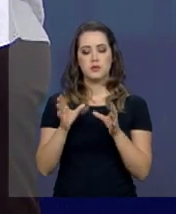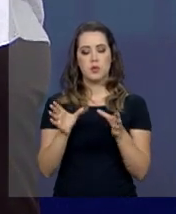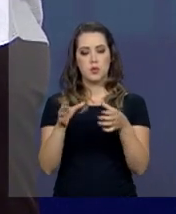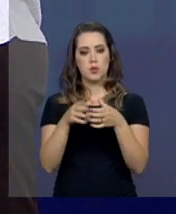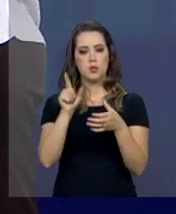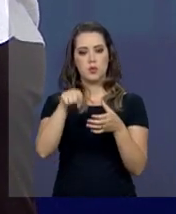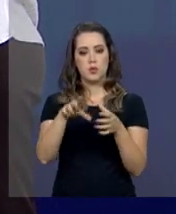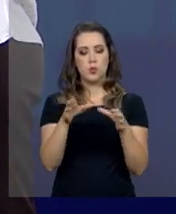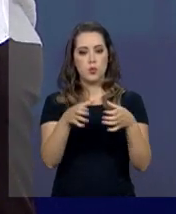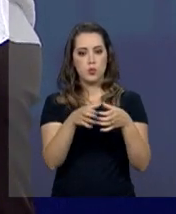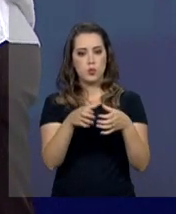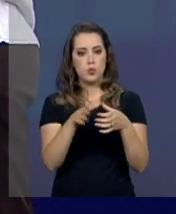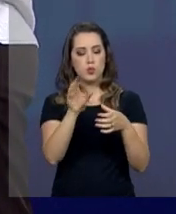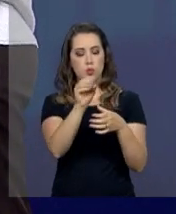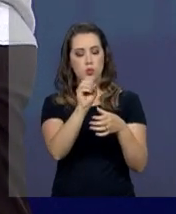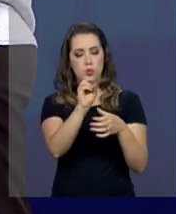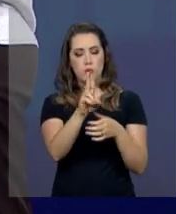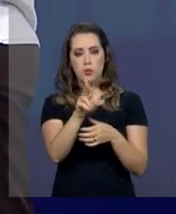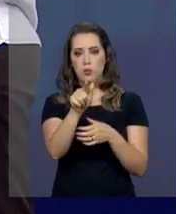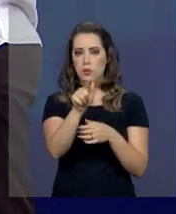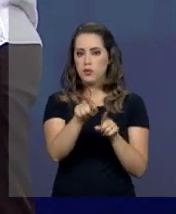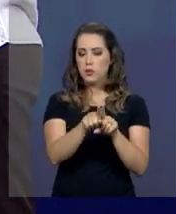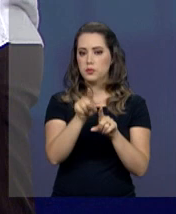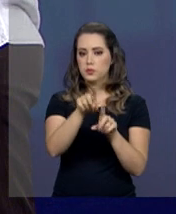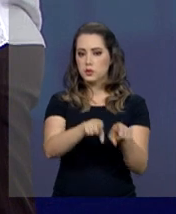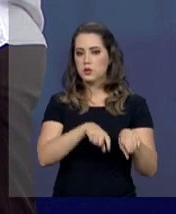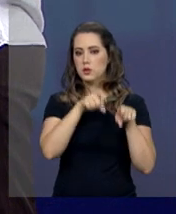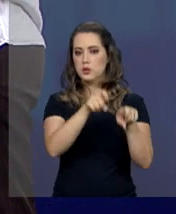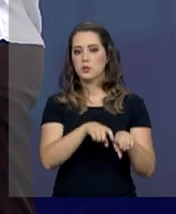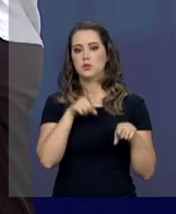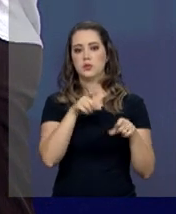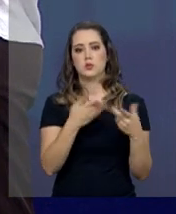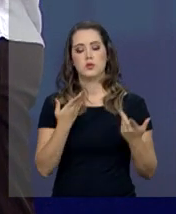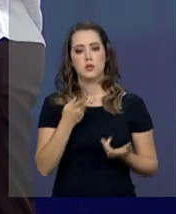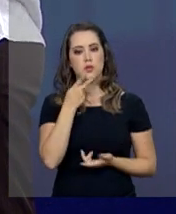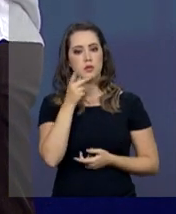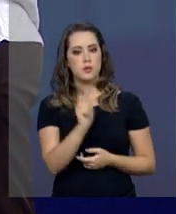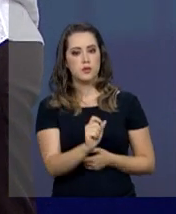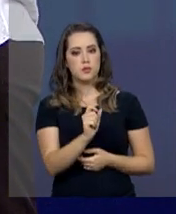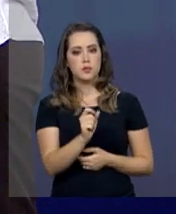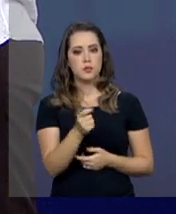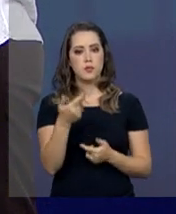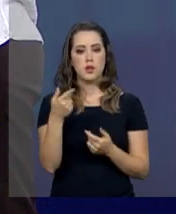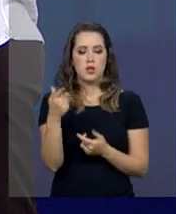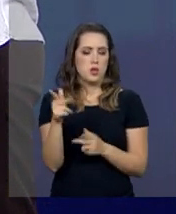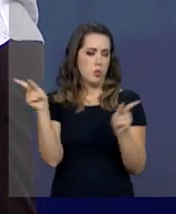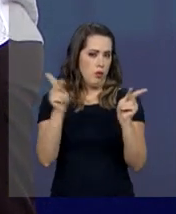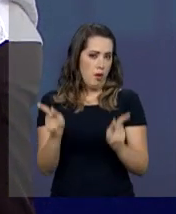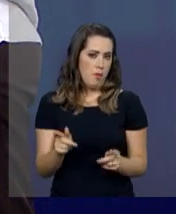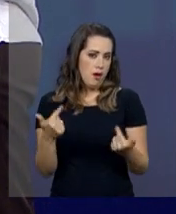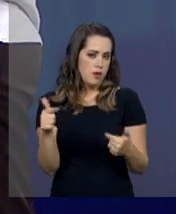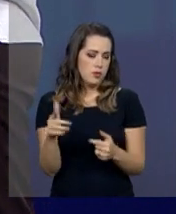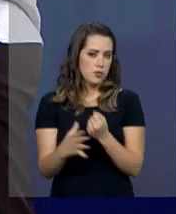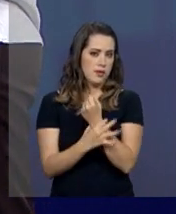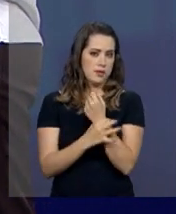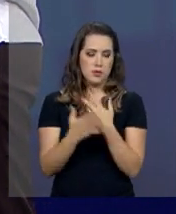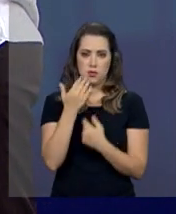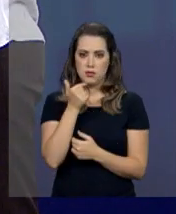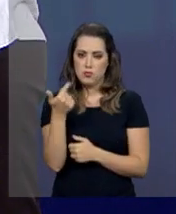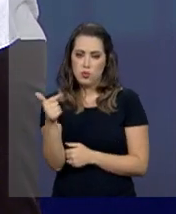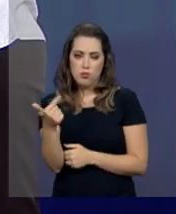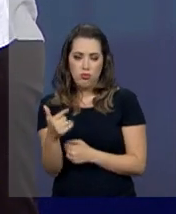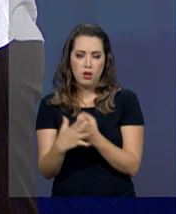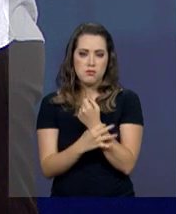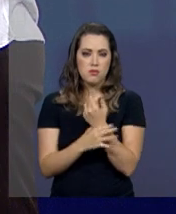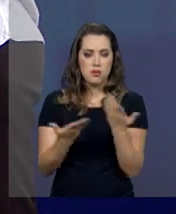diretor da organização das nações unidas para alimentação e agricultura josé graziano ele diz sem paz não haverá segurança alimentar e sem segurança